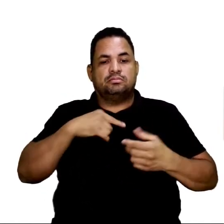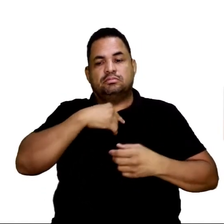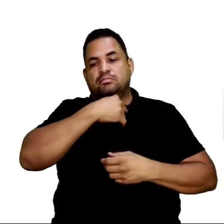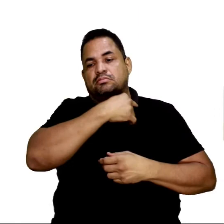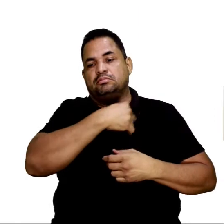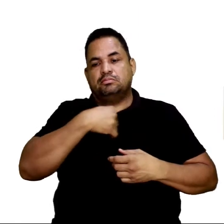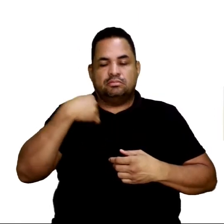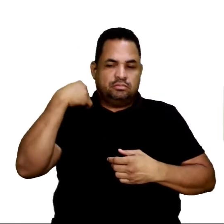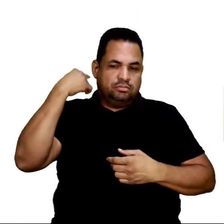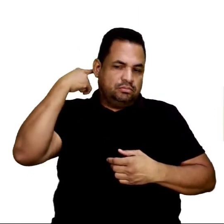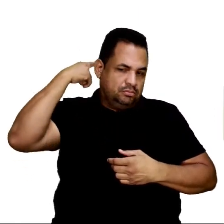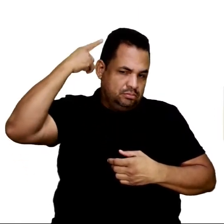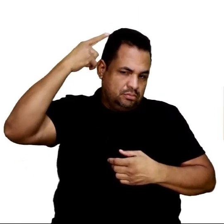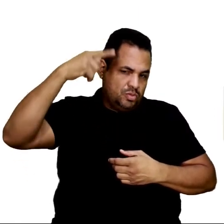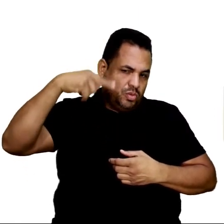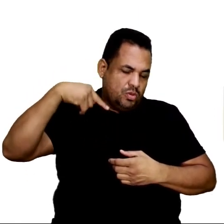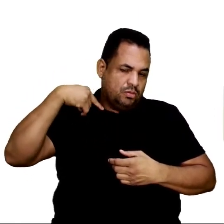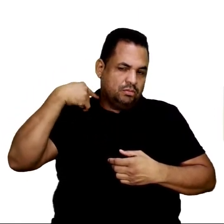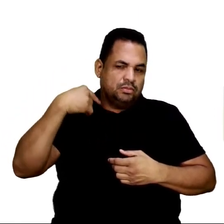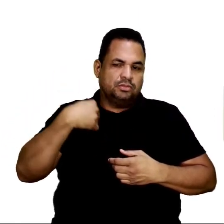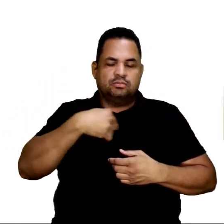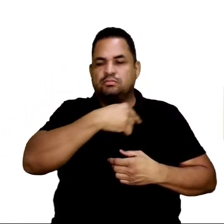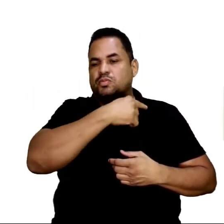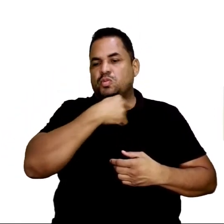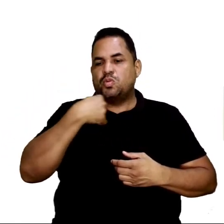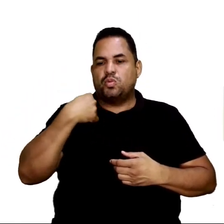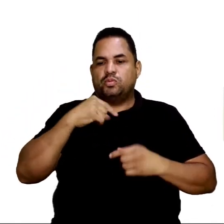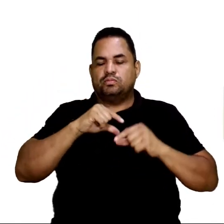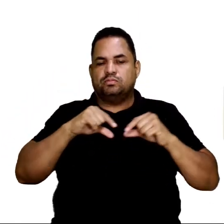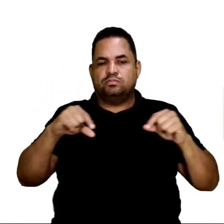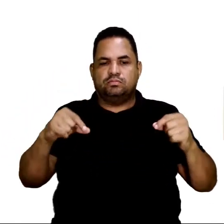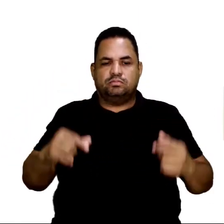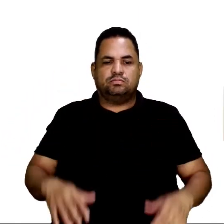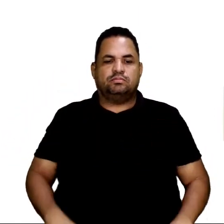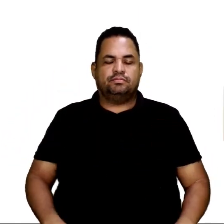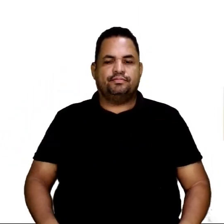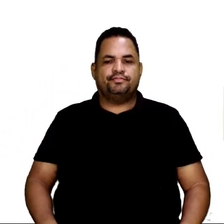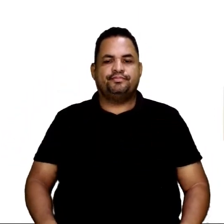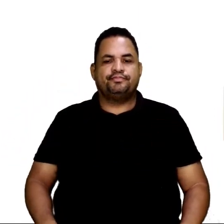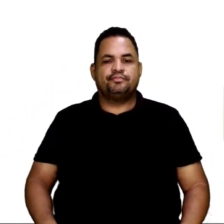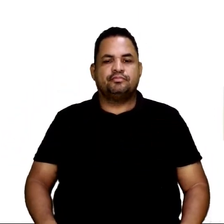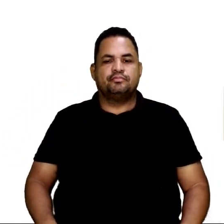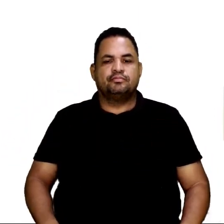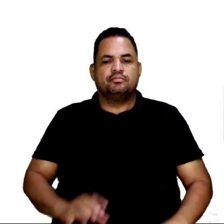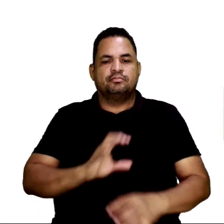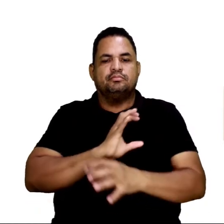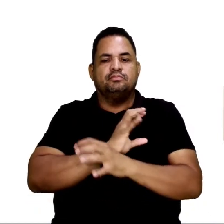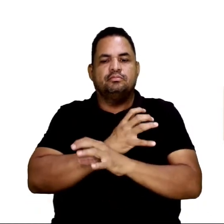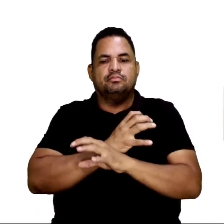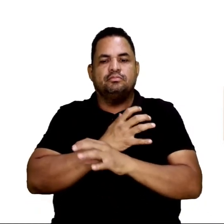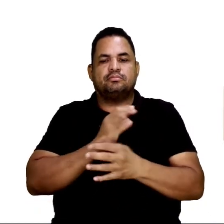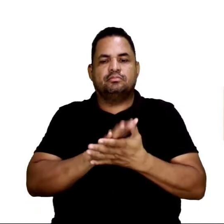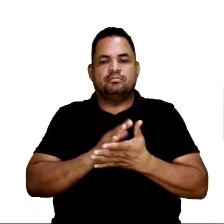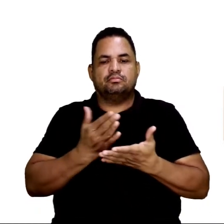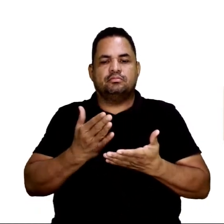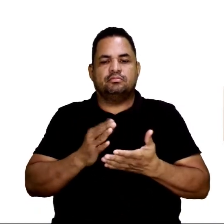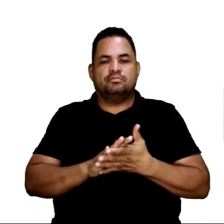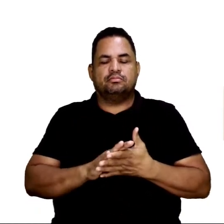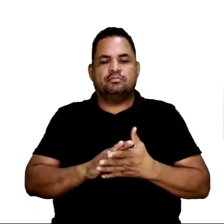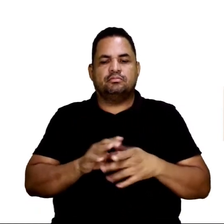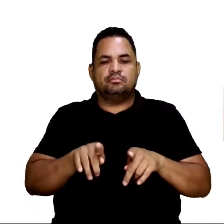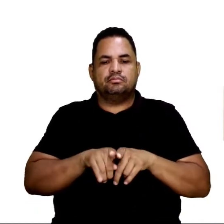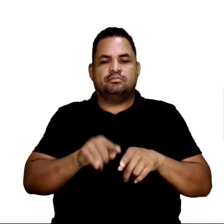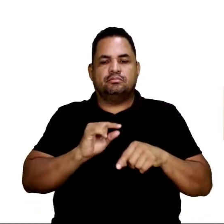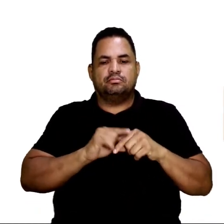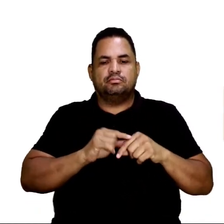né? No cordão, tá? Dando um susto para a mãe. O esqueleto com cartilagem e há